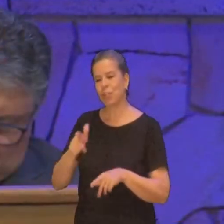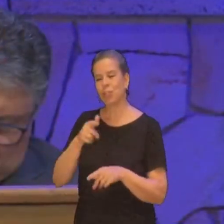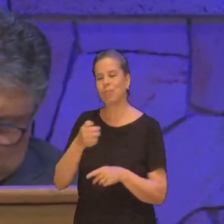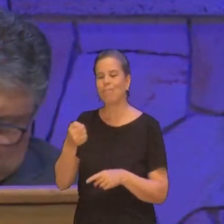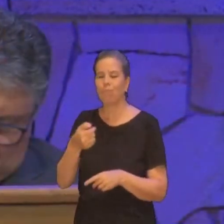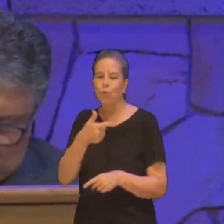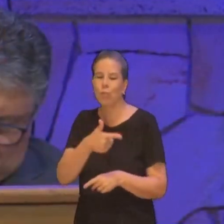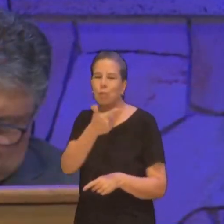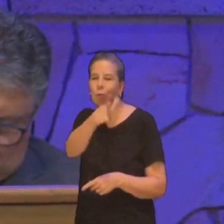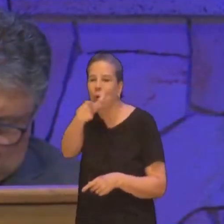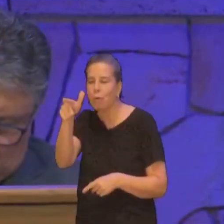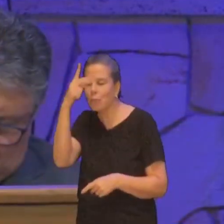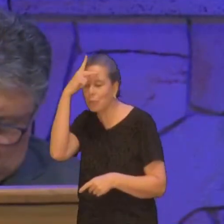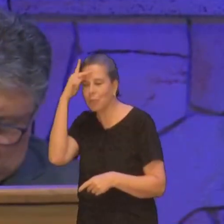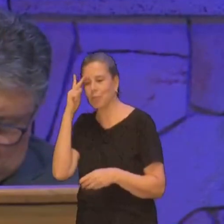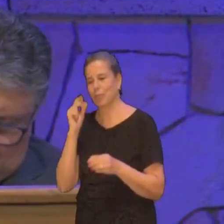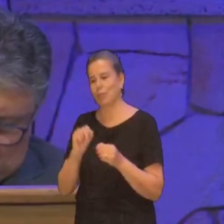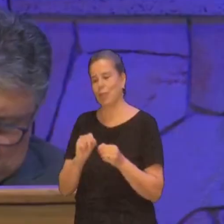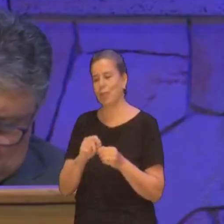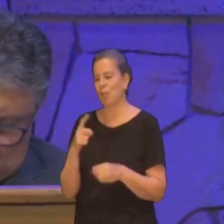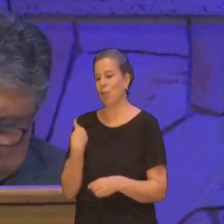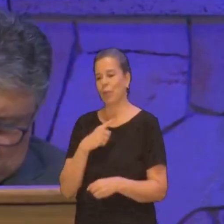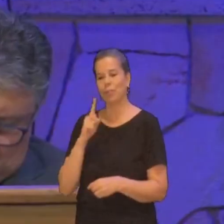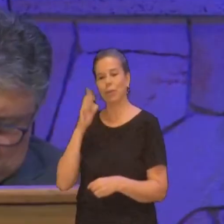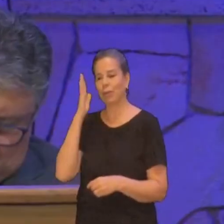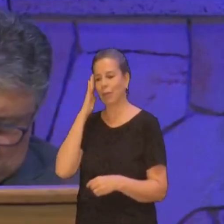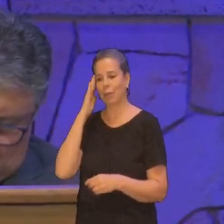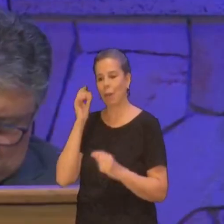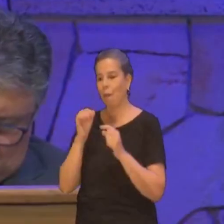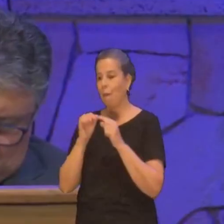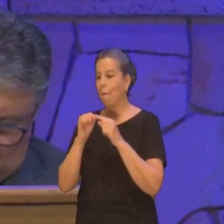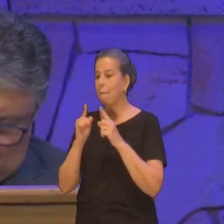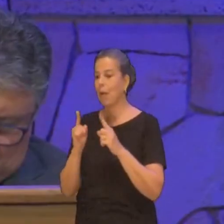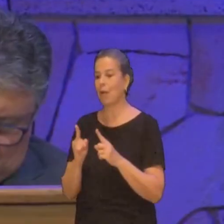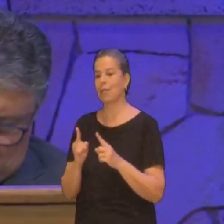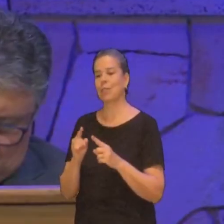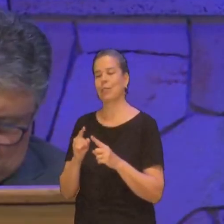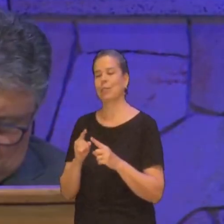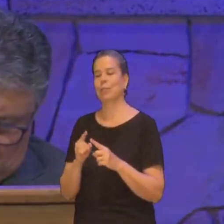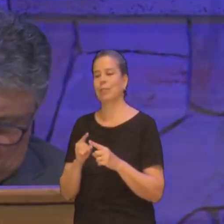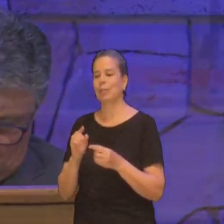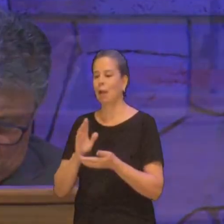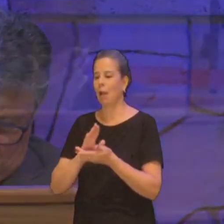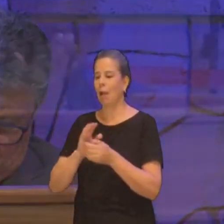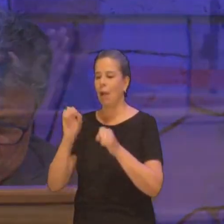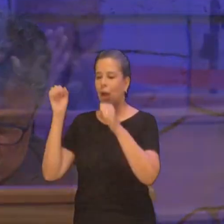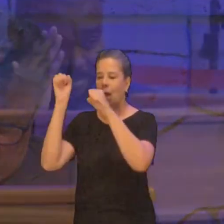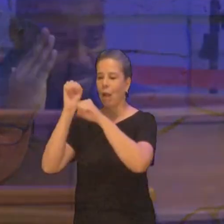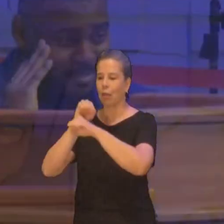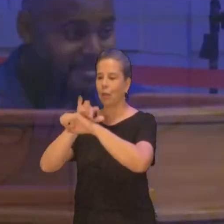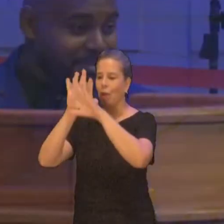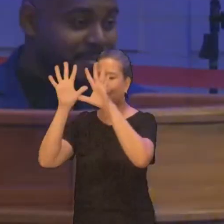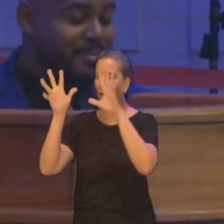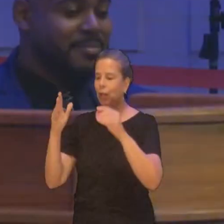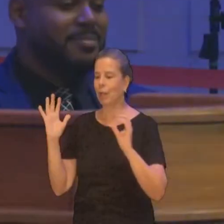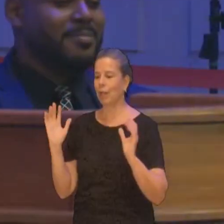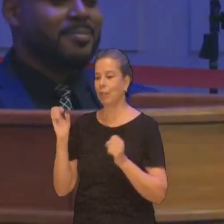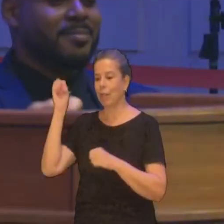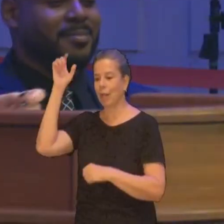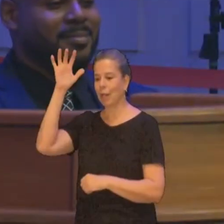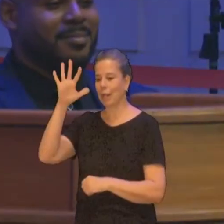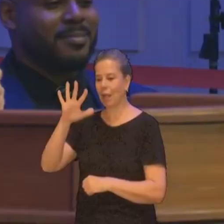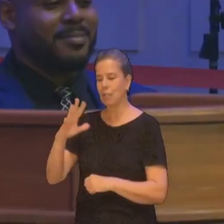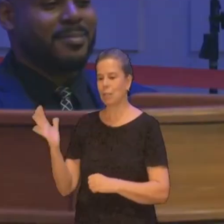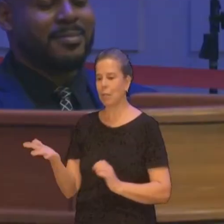completamente surreal e a gente não consegue entender. Mas é justamente por isso que a glória e a graça são tão maravilhosas. Porque